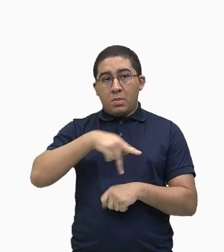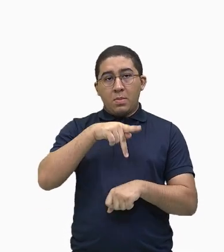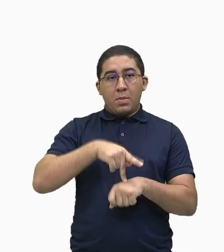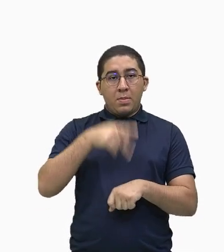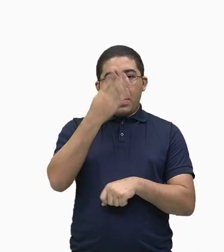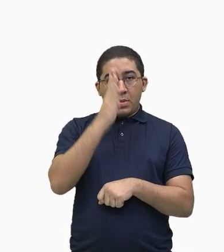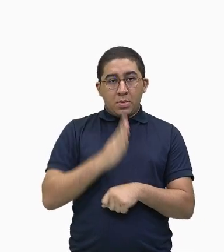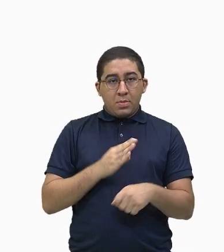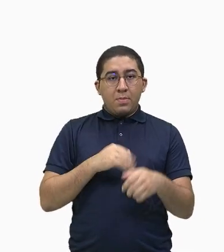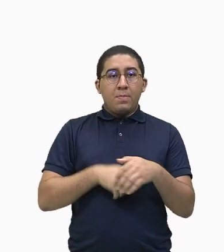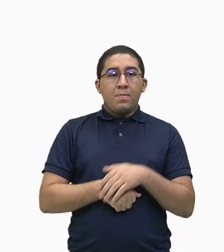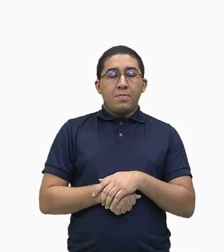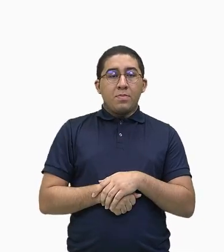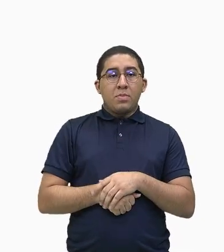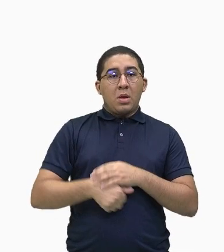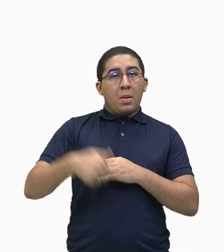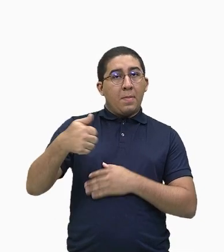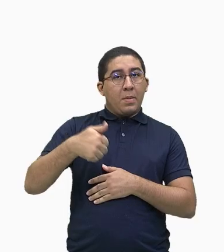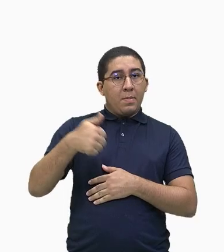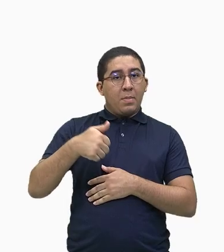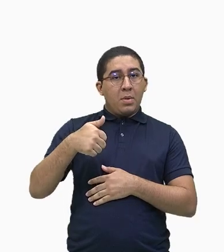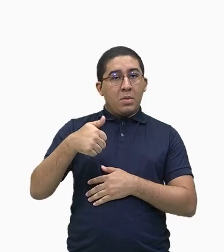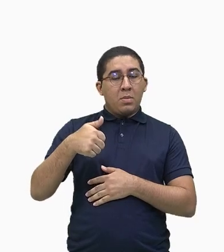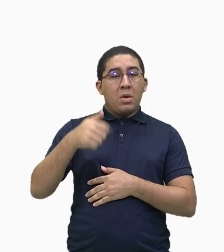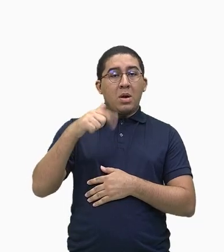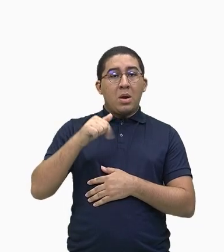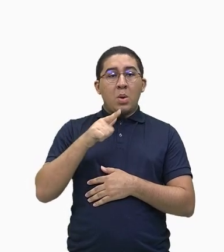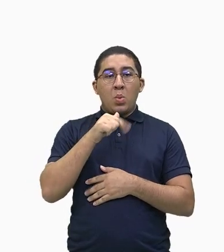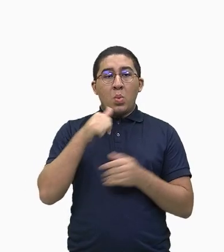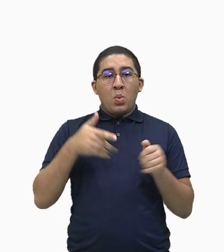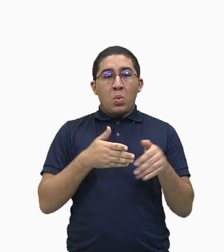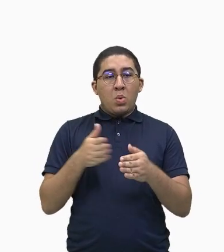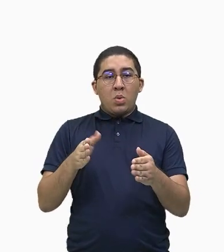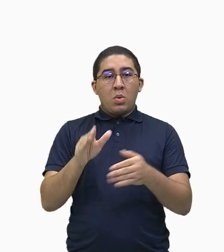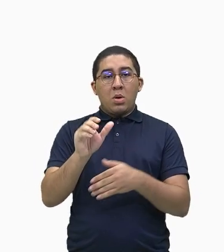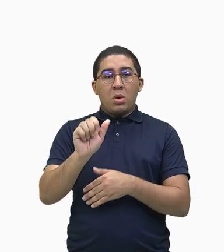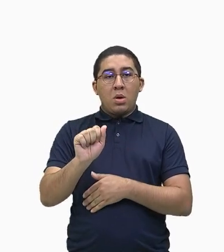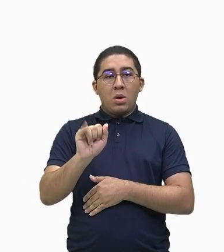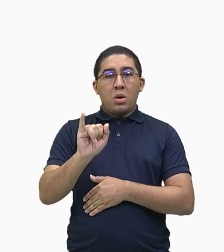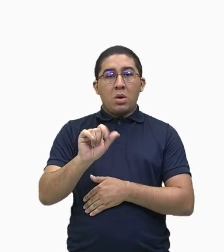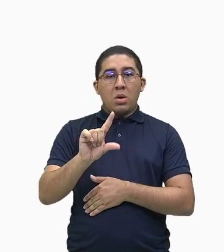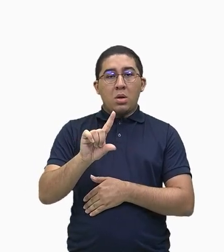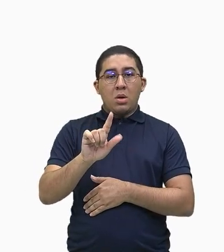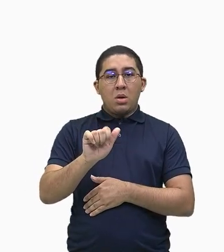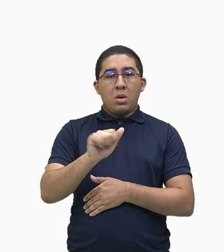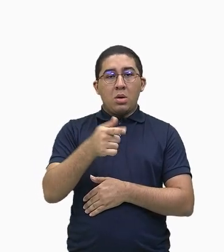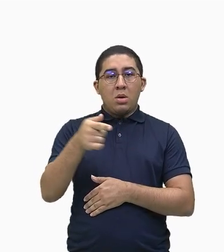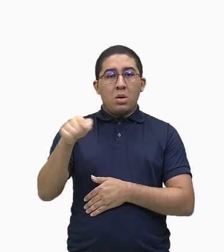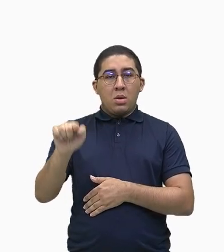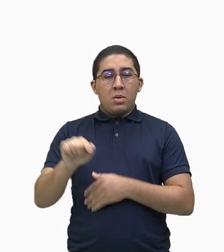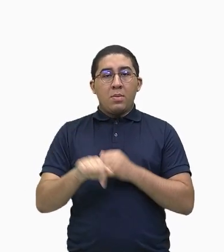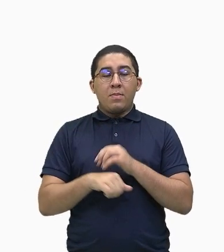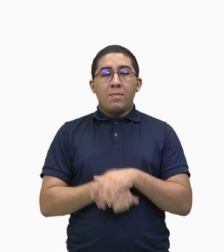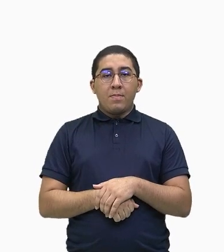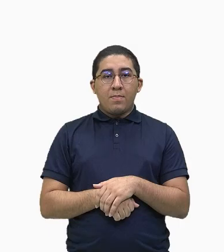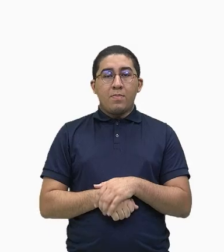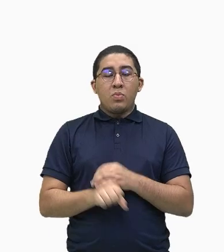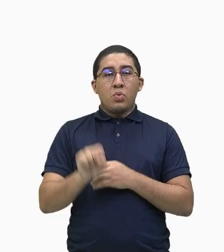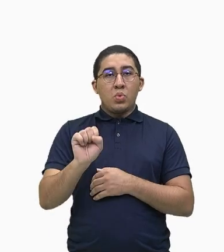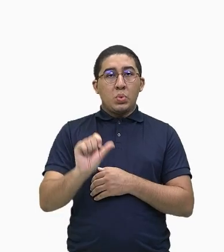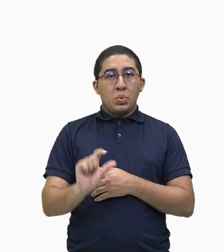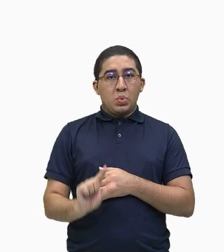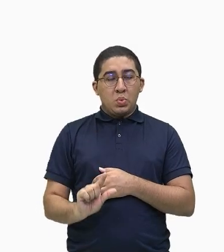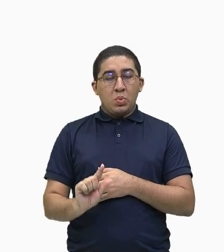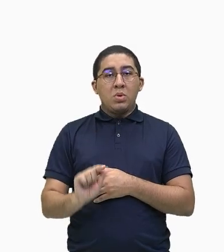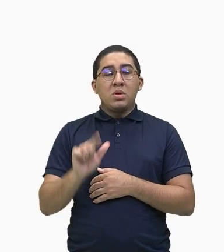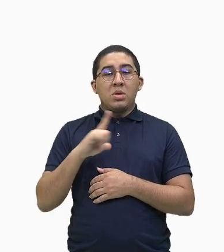verifiquem o ponto extremo ao norte, que é a nascente do rio Ailã. Nós temos aí um trecho do rio. Ao sul, nós temos Arroio Chuí,